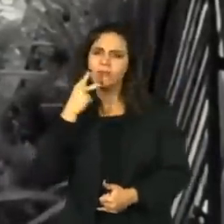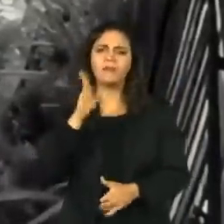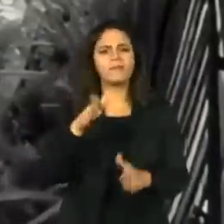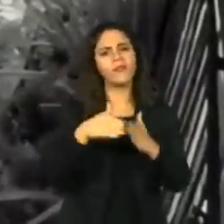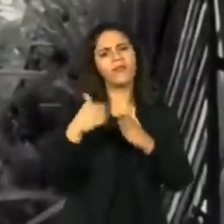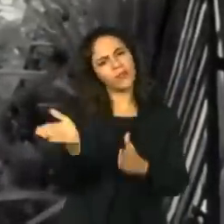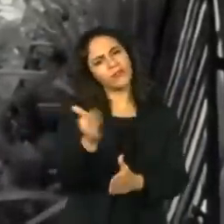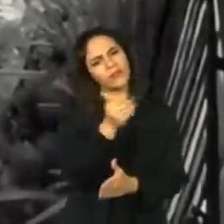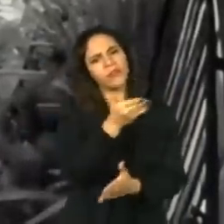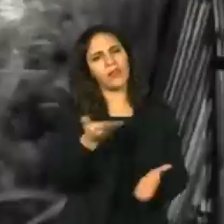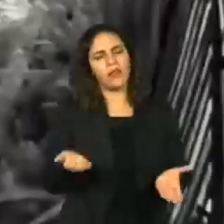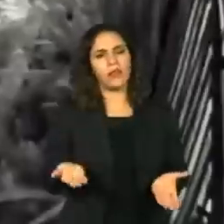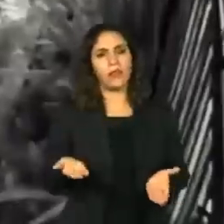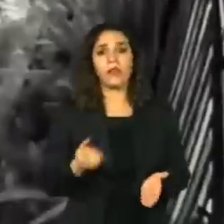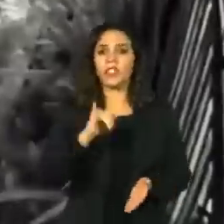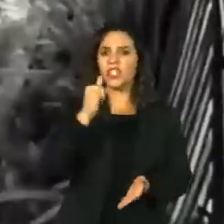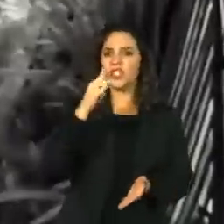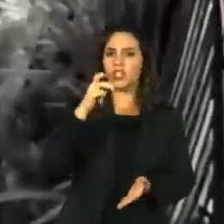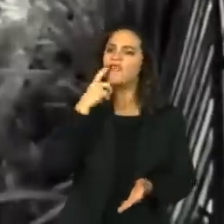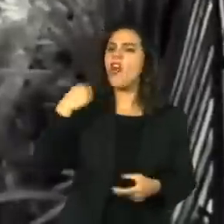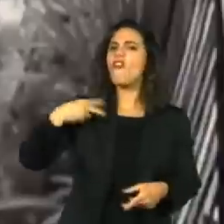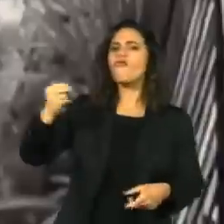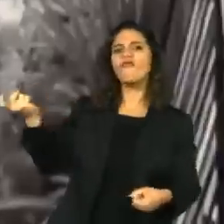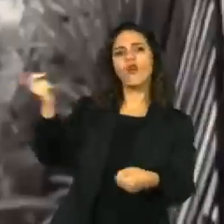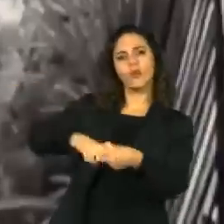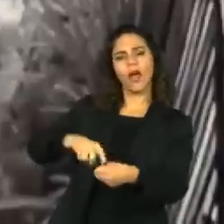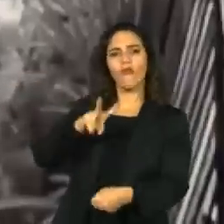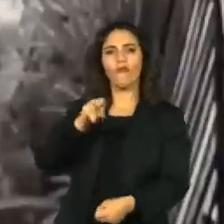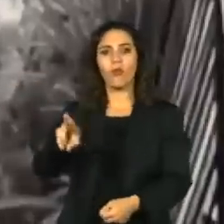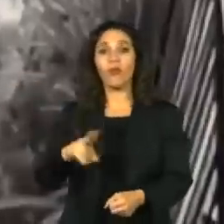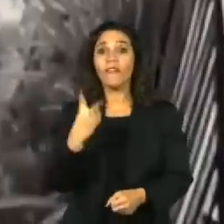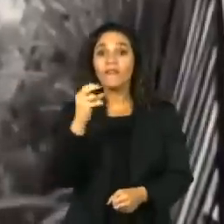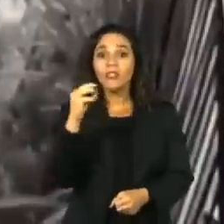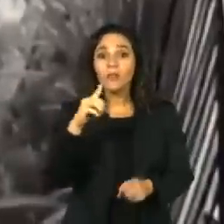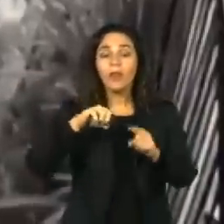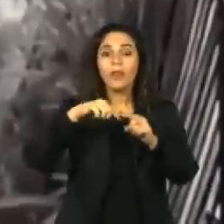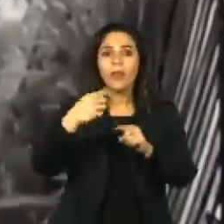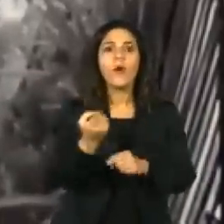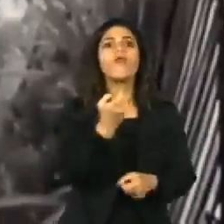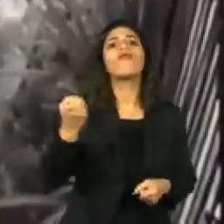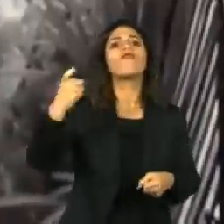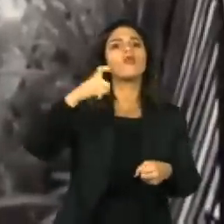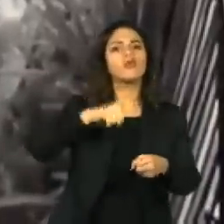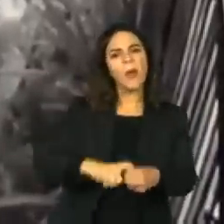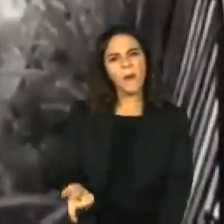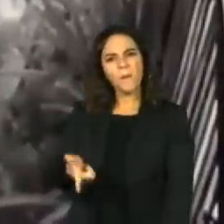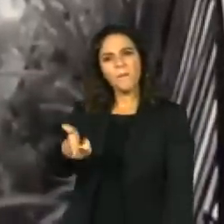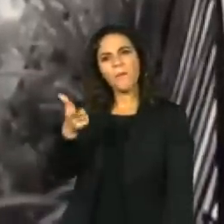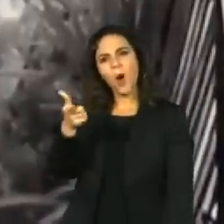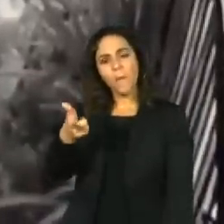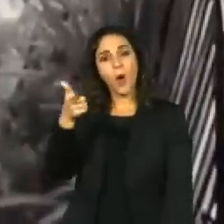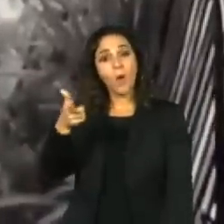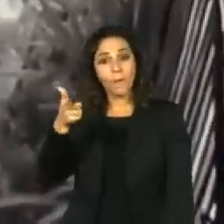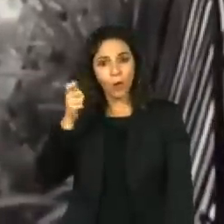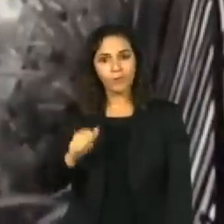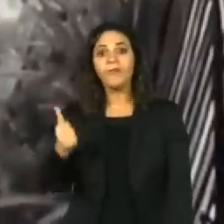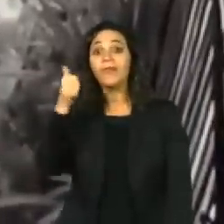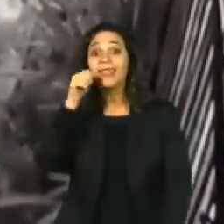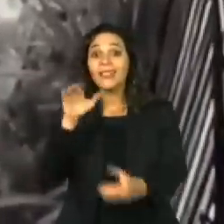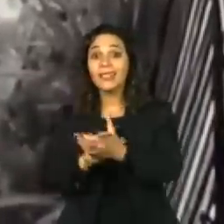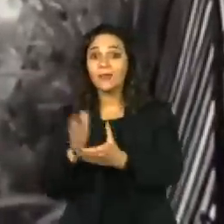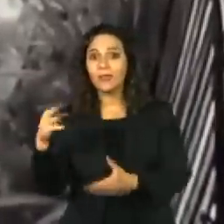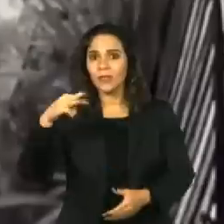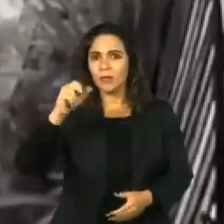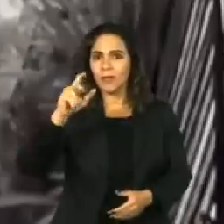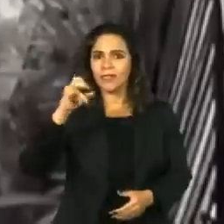ele se retirar, mas Jorge gritou que voltaria. 20 minutos depois, Jorge voltou com uma arma em mãos. A mulher de Marcelo